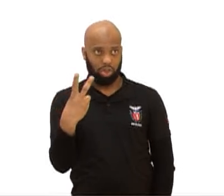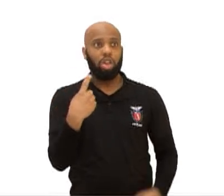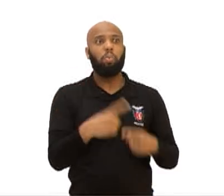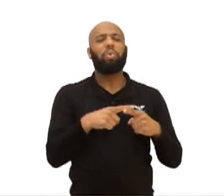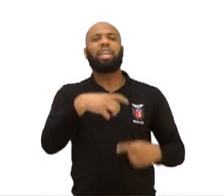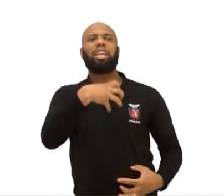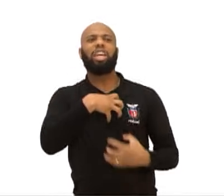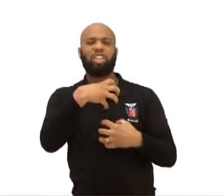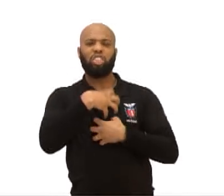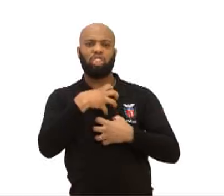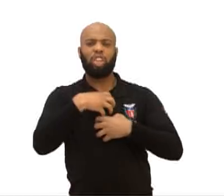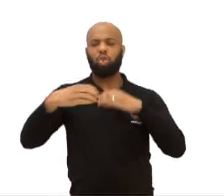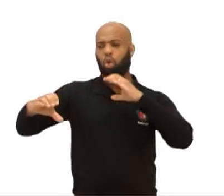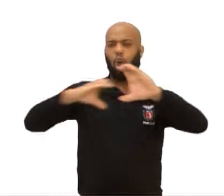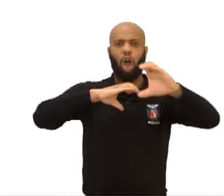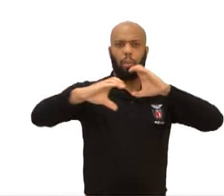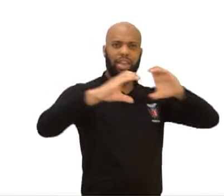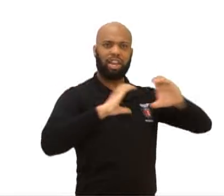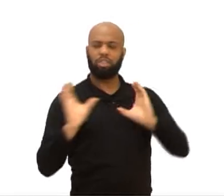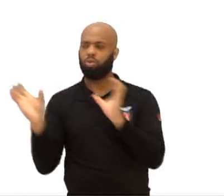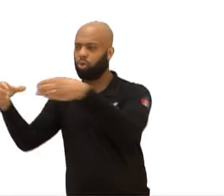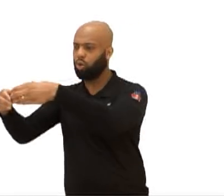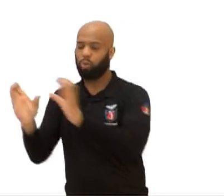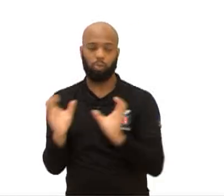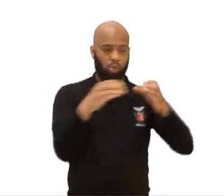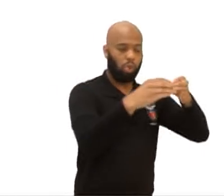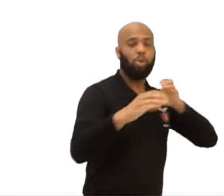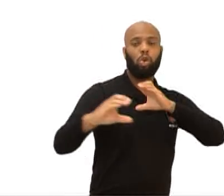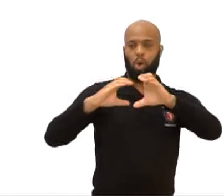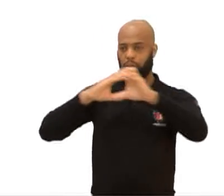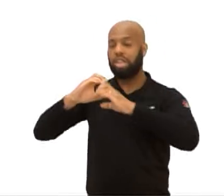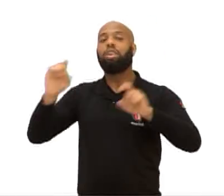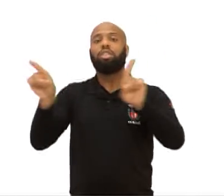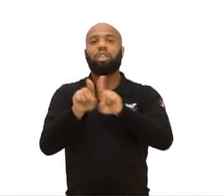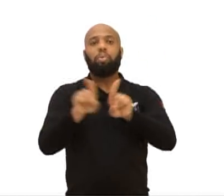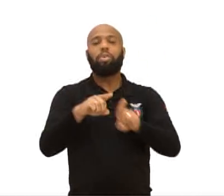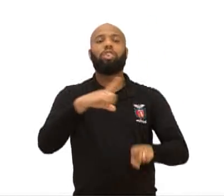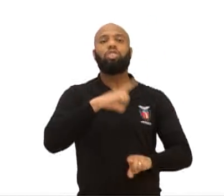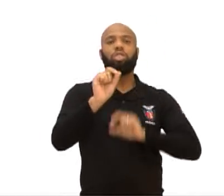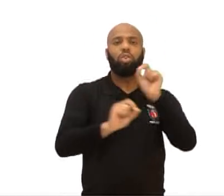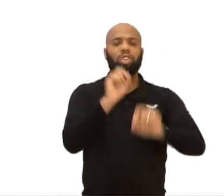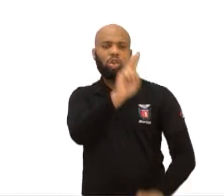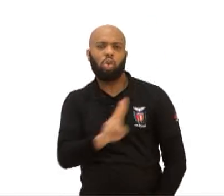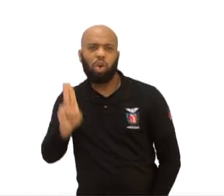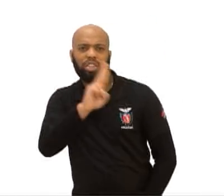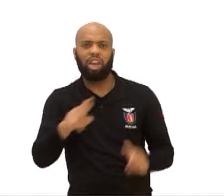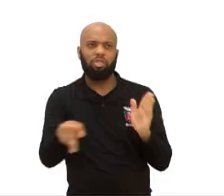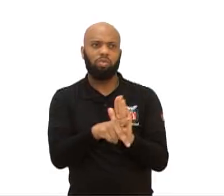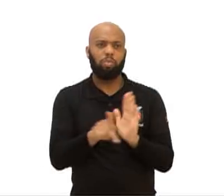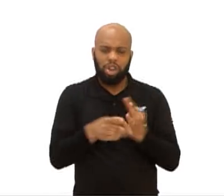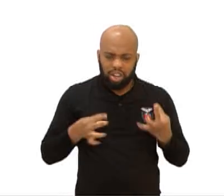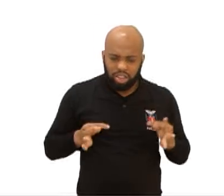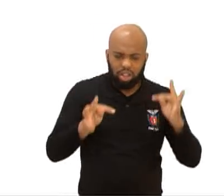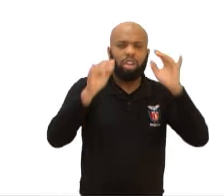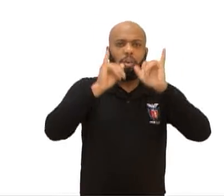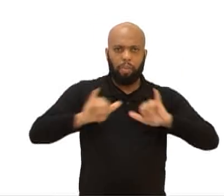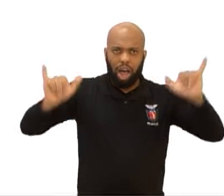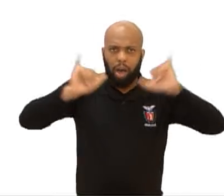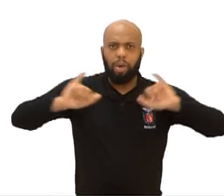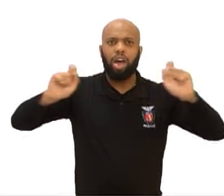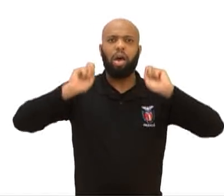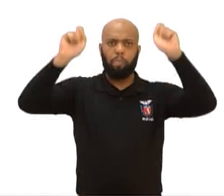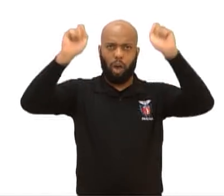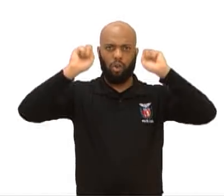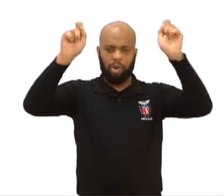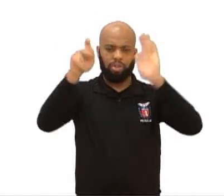como meio de comunicação entre as tropas e, ao mesmo tempo, também foi usado como instrumento de divulgação do movimento entre